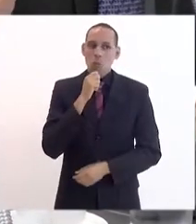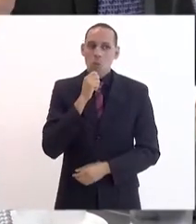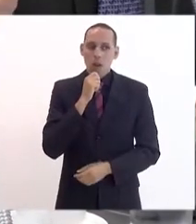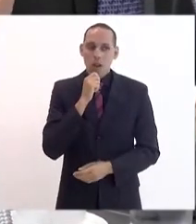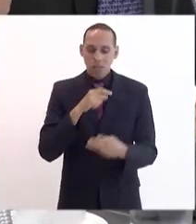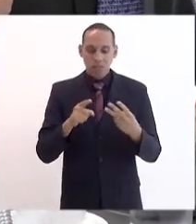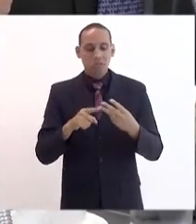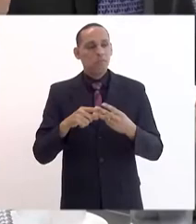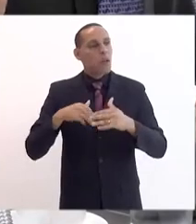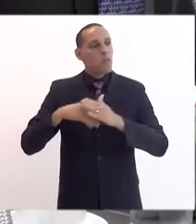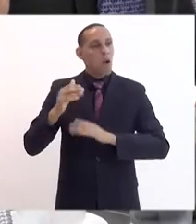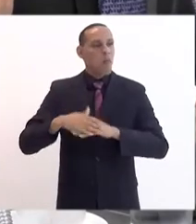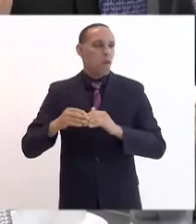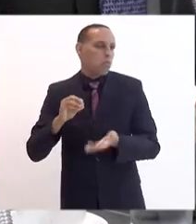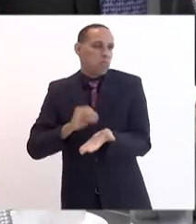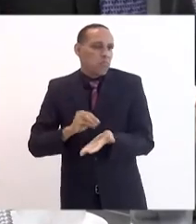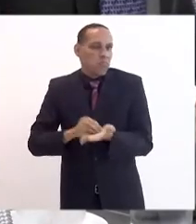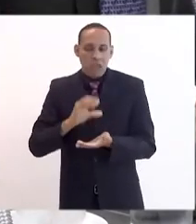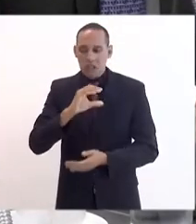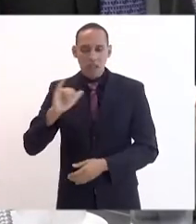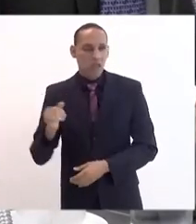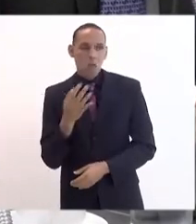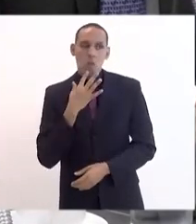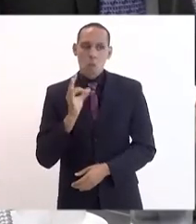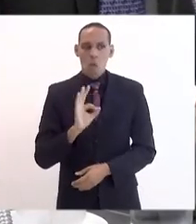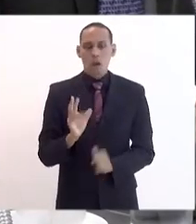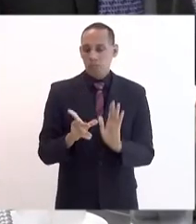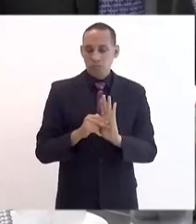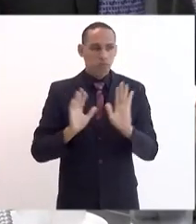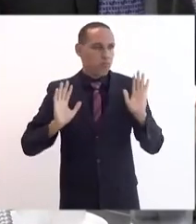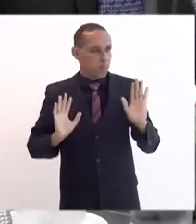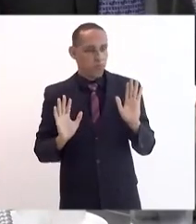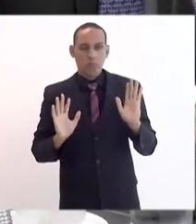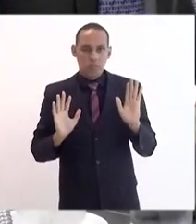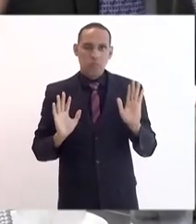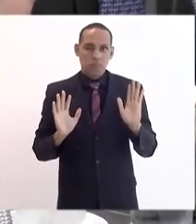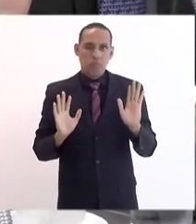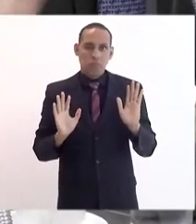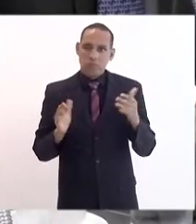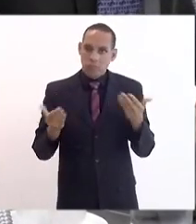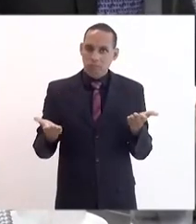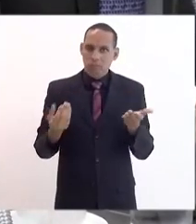não há competência da CCJ, não conheço o teor das emendas,